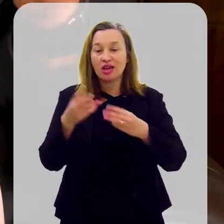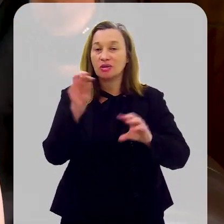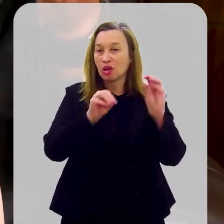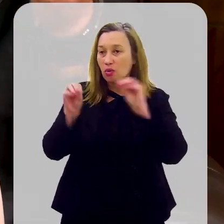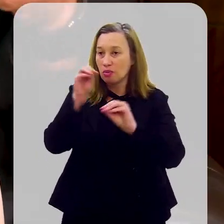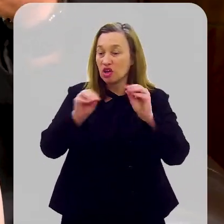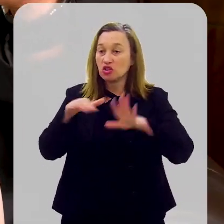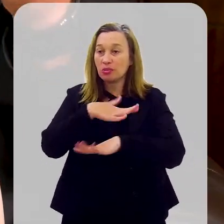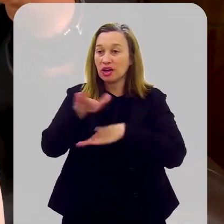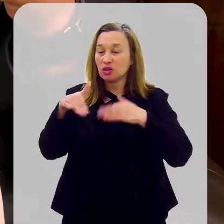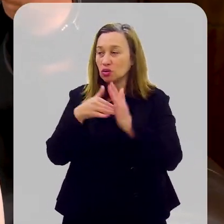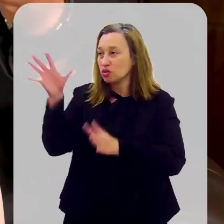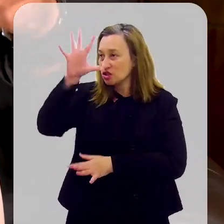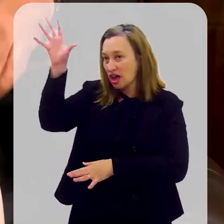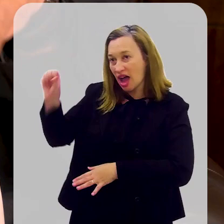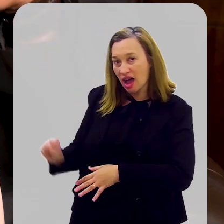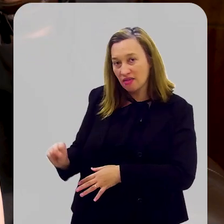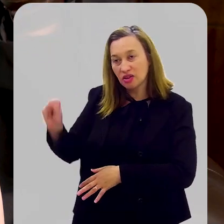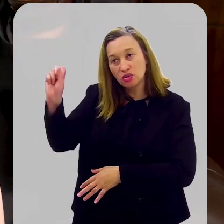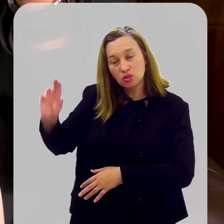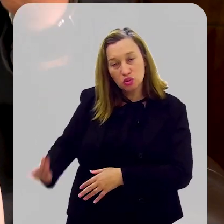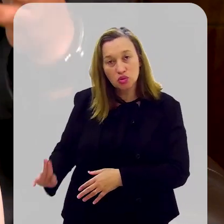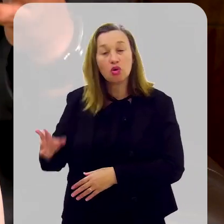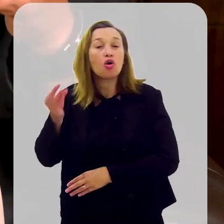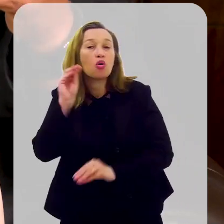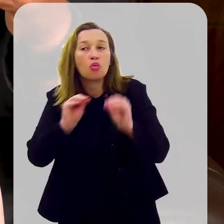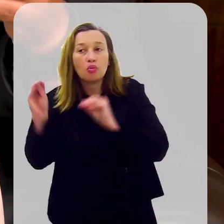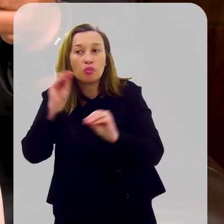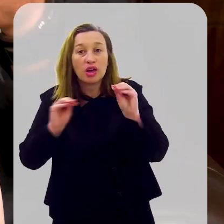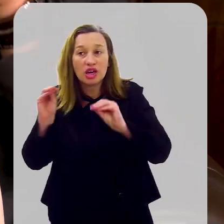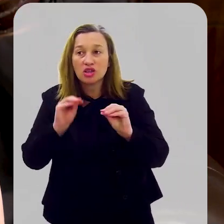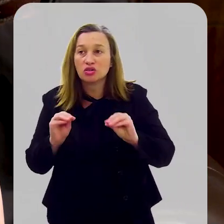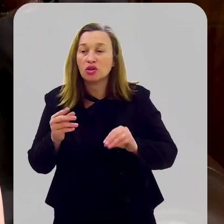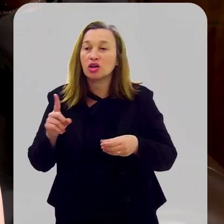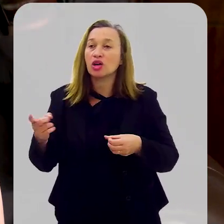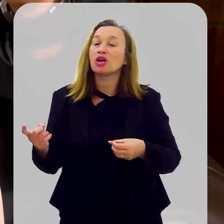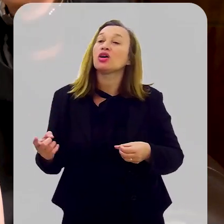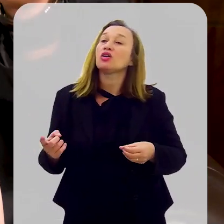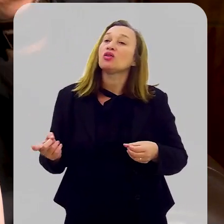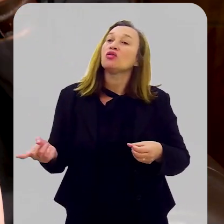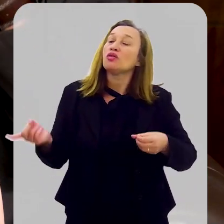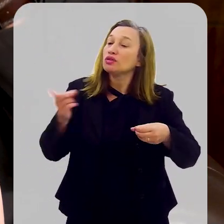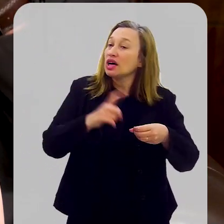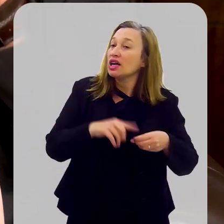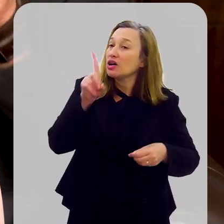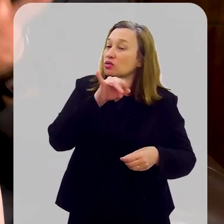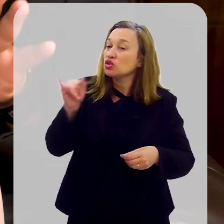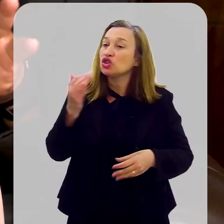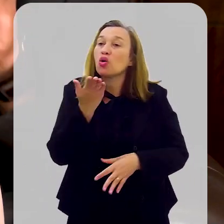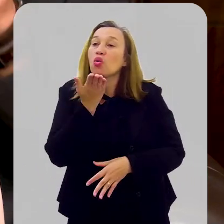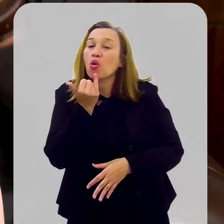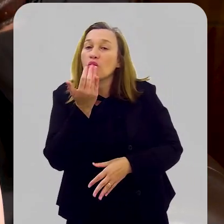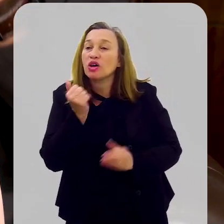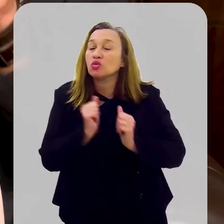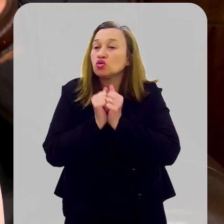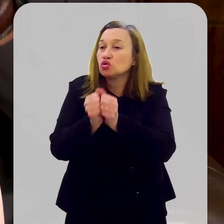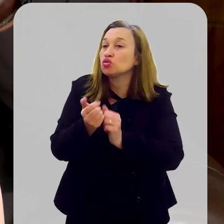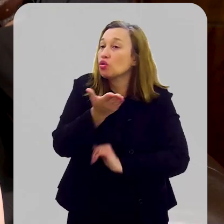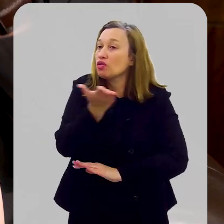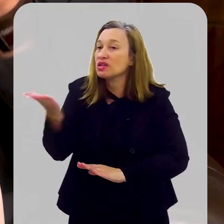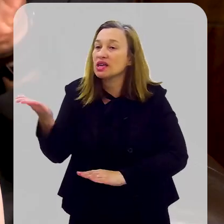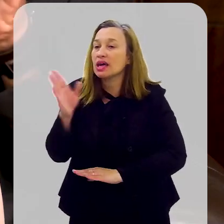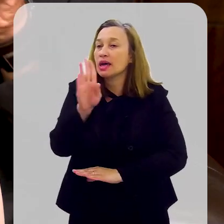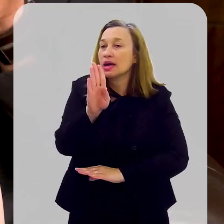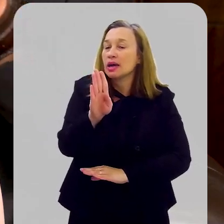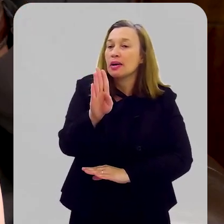pras mamas, pras sissis em África do Sul. Um beijo muito grande. Estarei aí qualquer dia desses comendo um Bilton